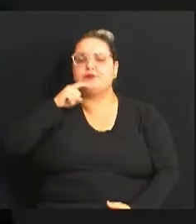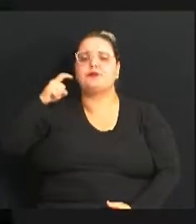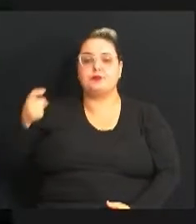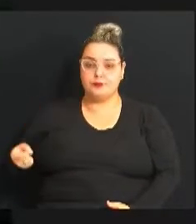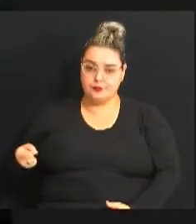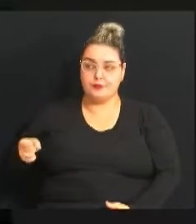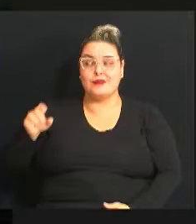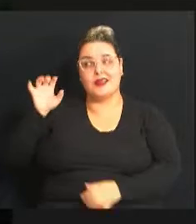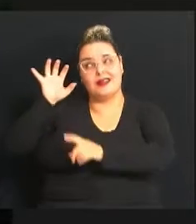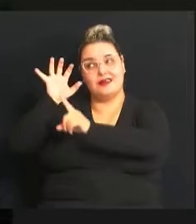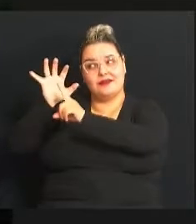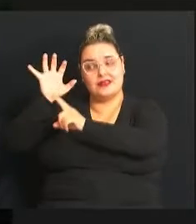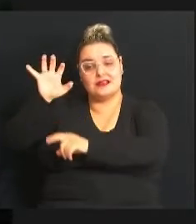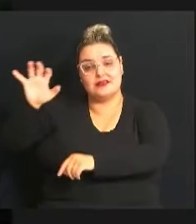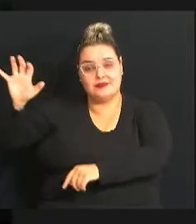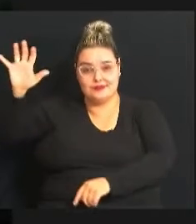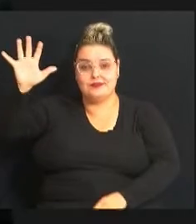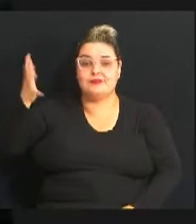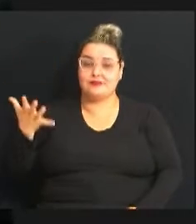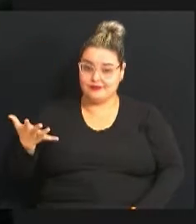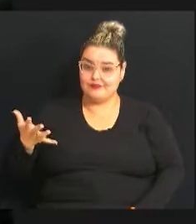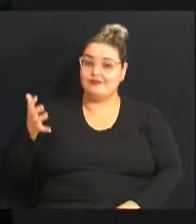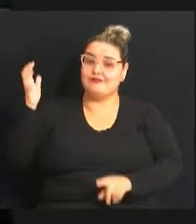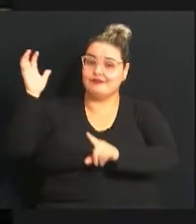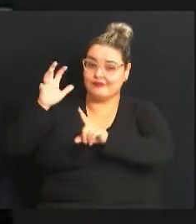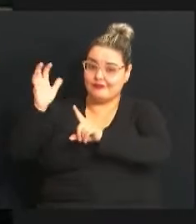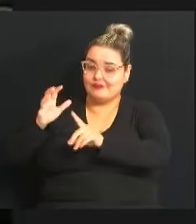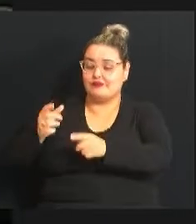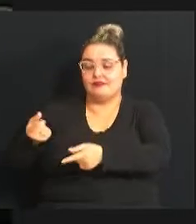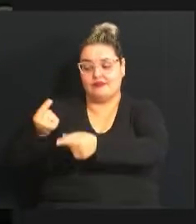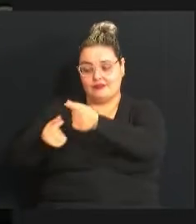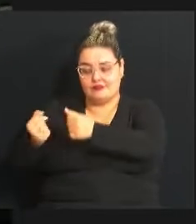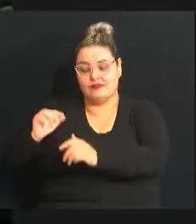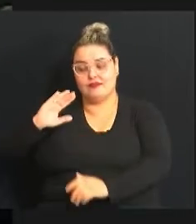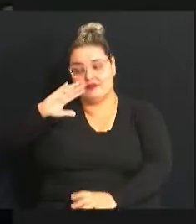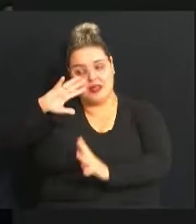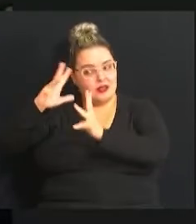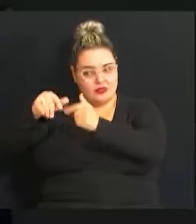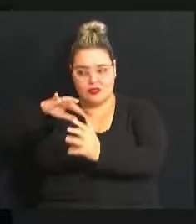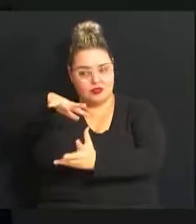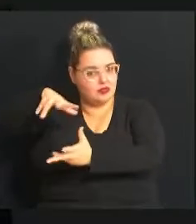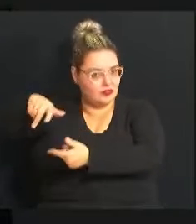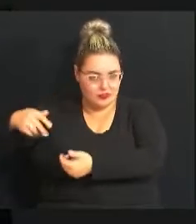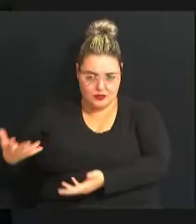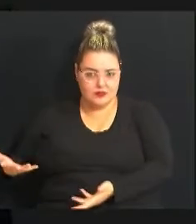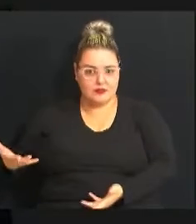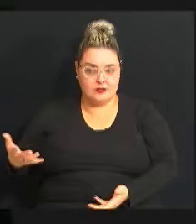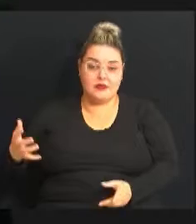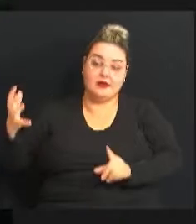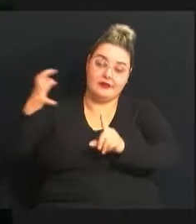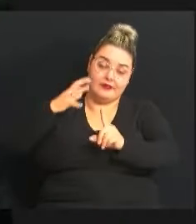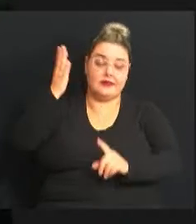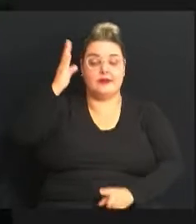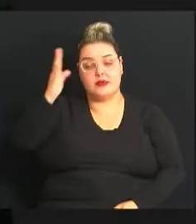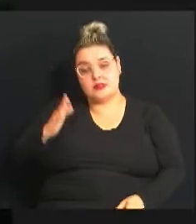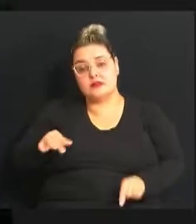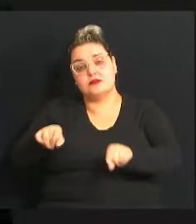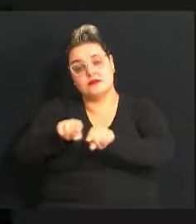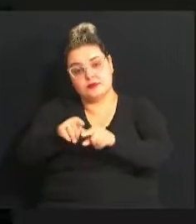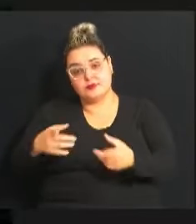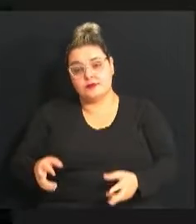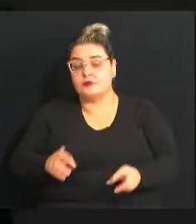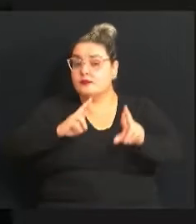e isso afeta a economia internacional e vai afetar o Brasil. O que a gente pode esperar é, primeiro, que a